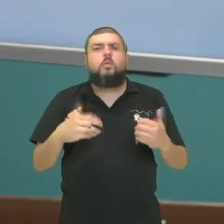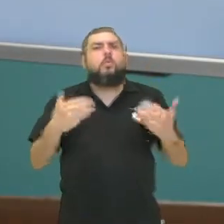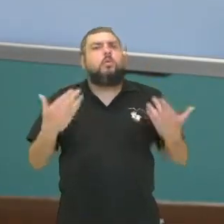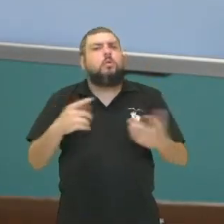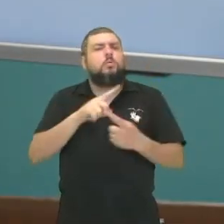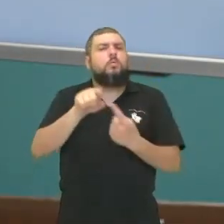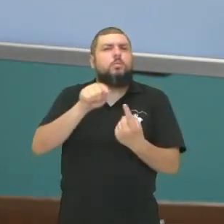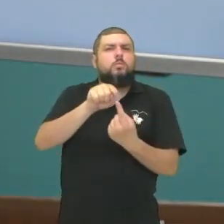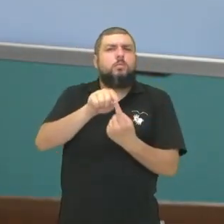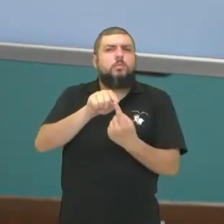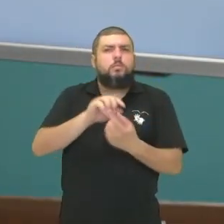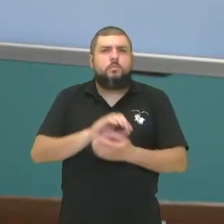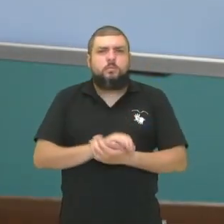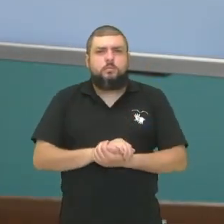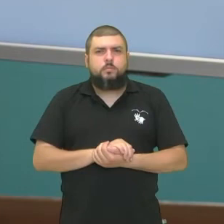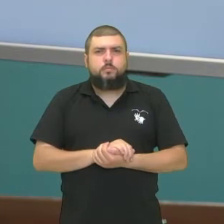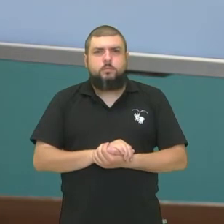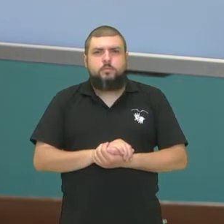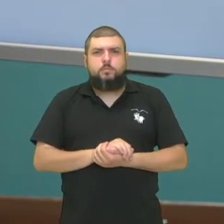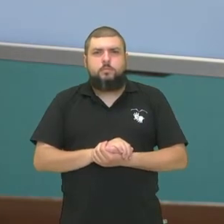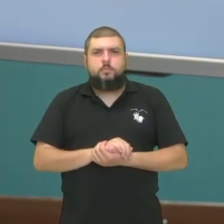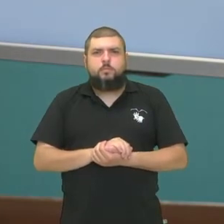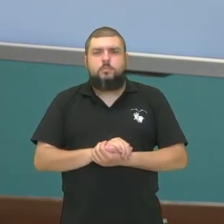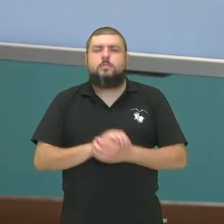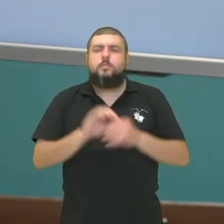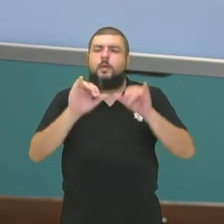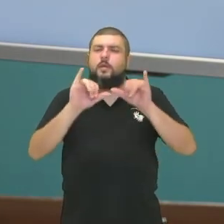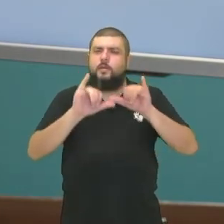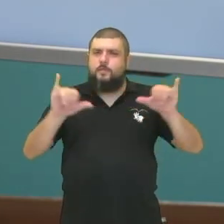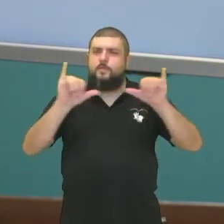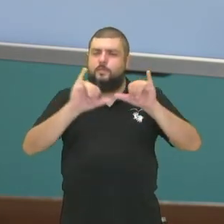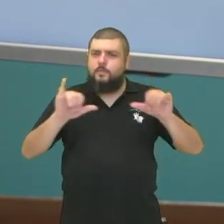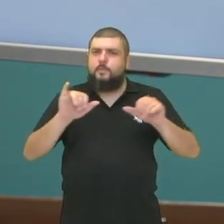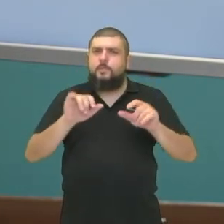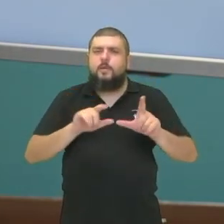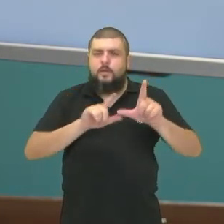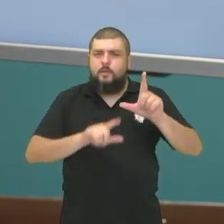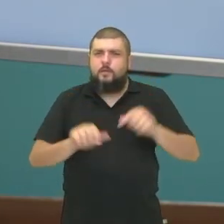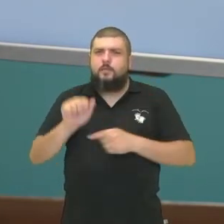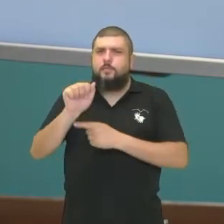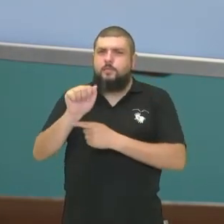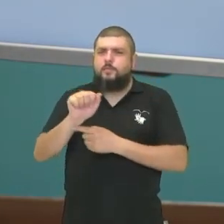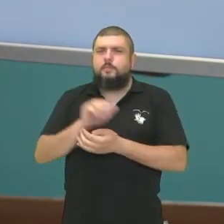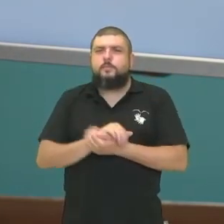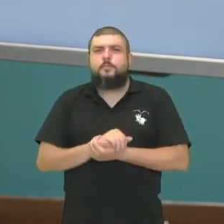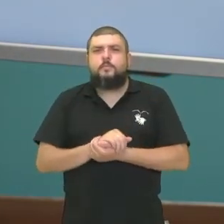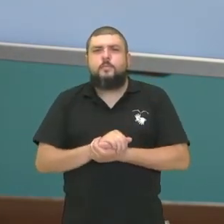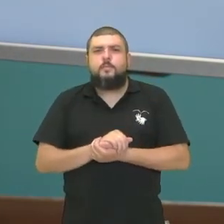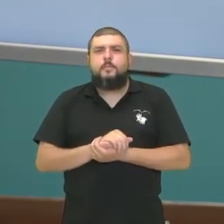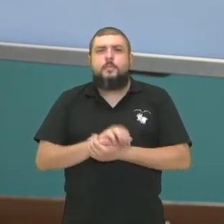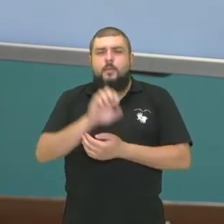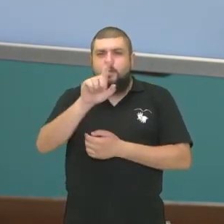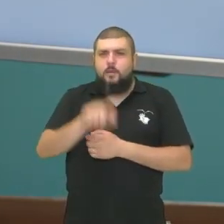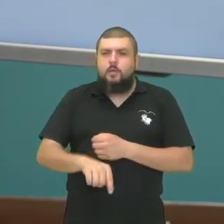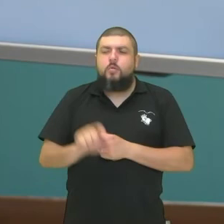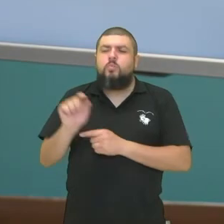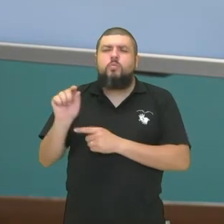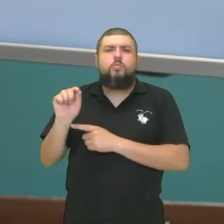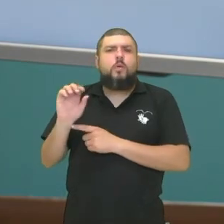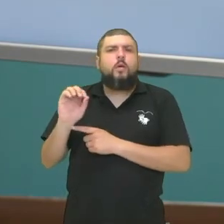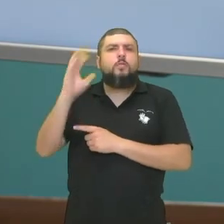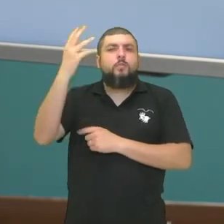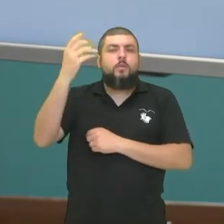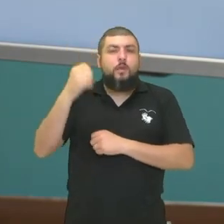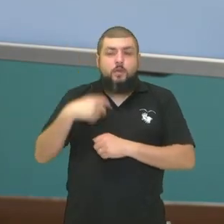dessa notícia? Informar, isso mesmo, letra A, informar o leitor sobre um acontecimento, sobre a